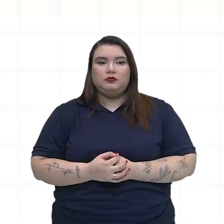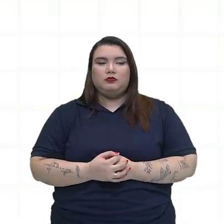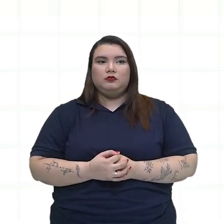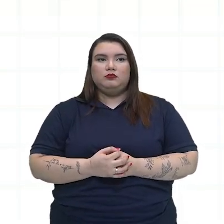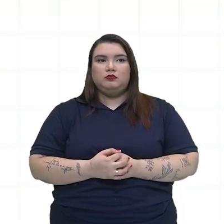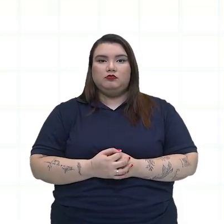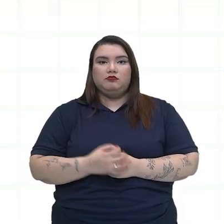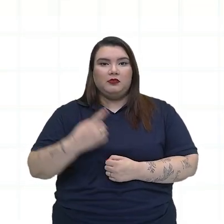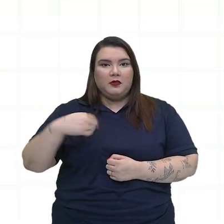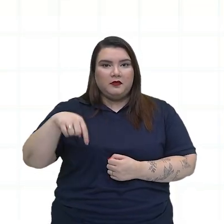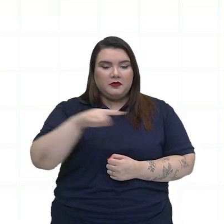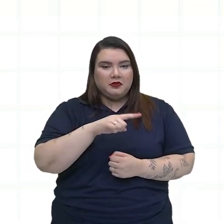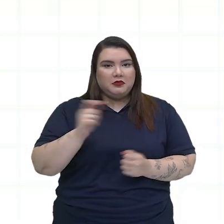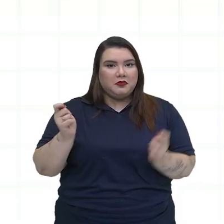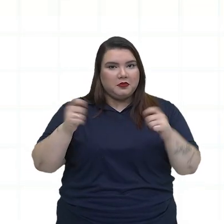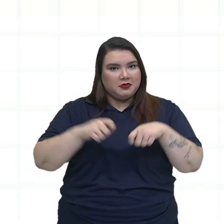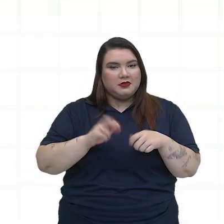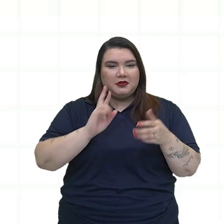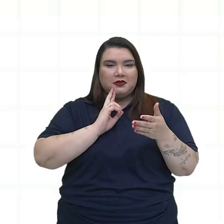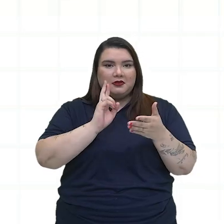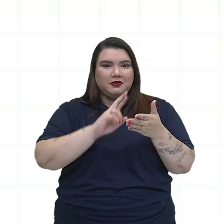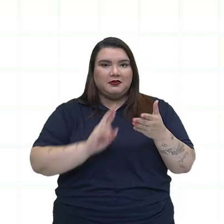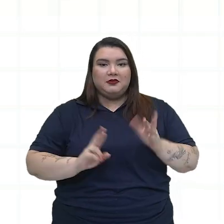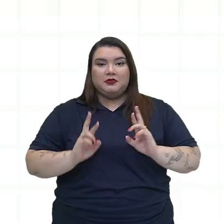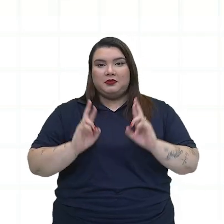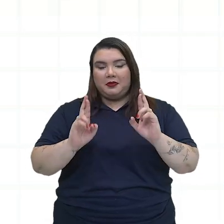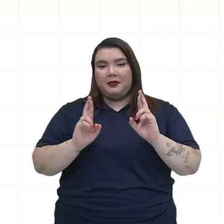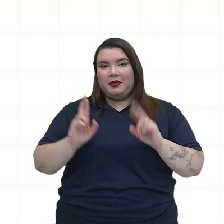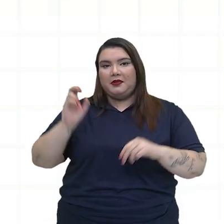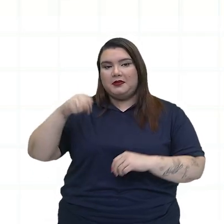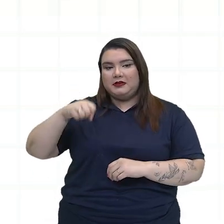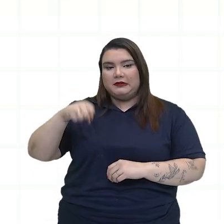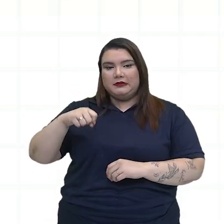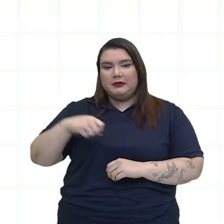Estão acertando aí, espero que vocês estejam acertando.